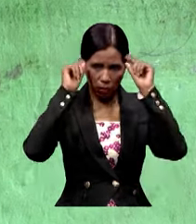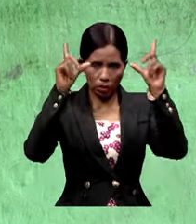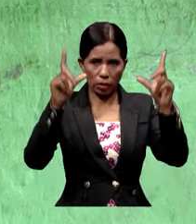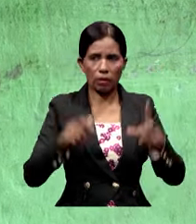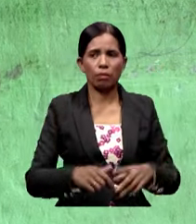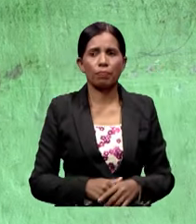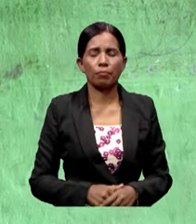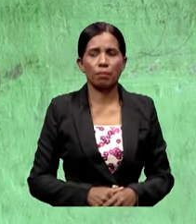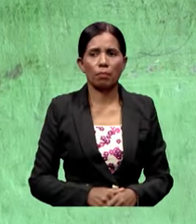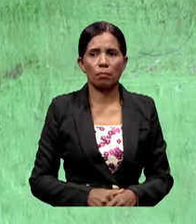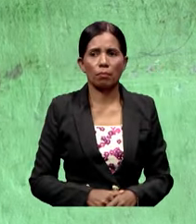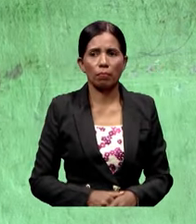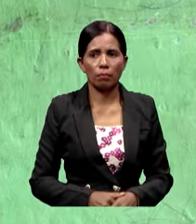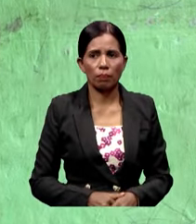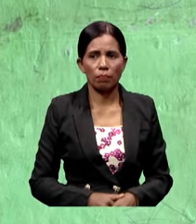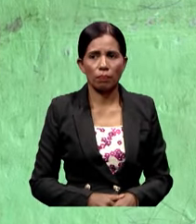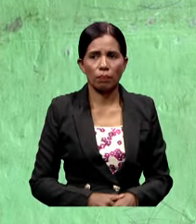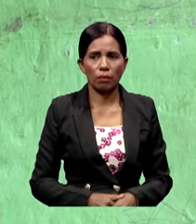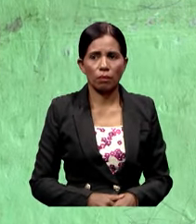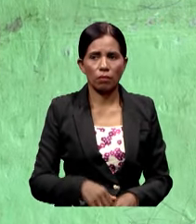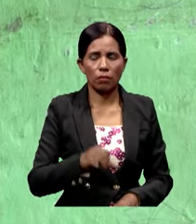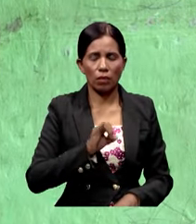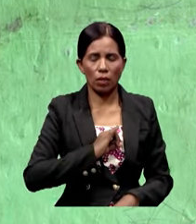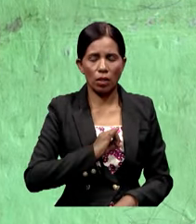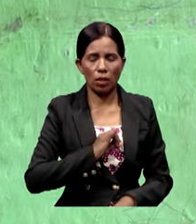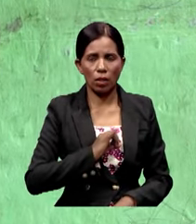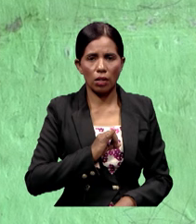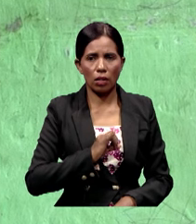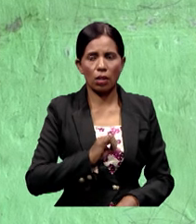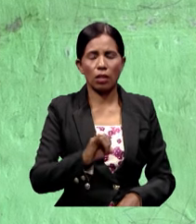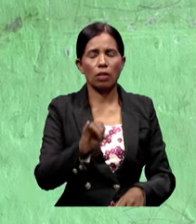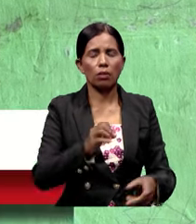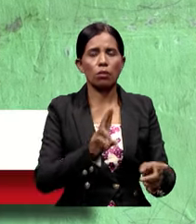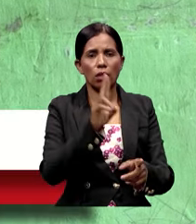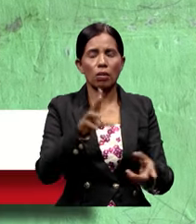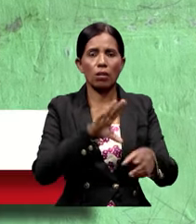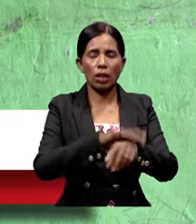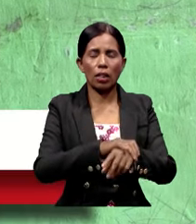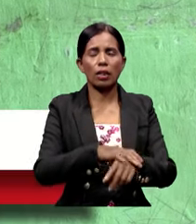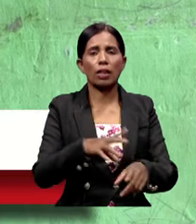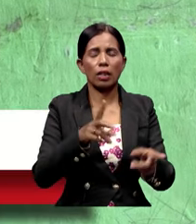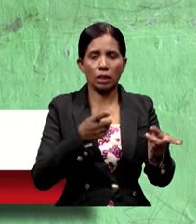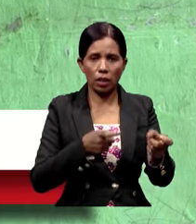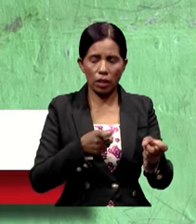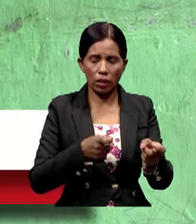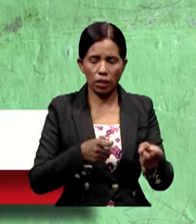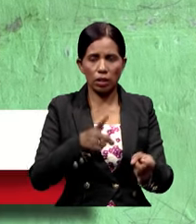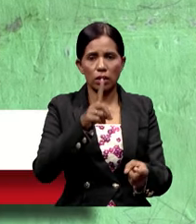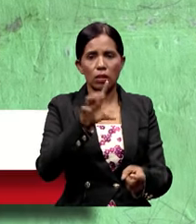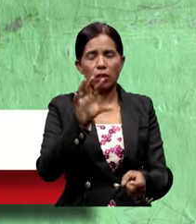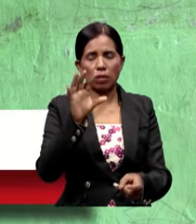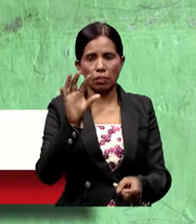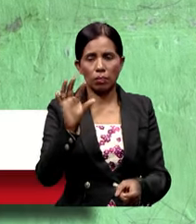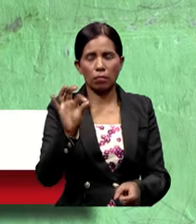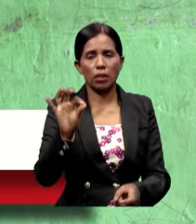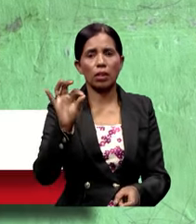Au karkilat, mulai 17 Abril 68, au ho, au nami, masnet,